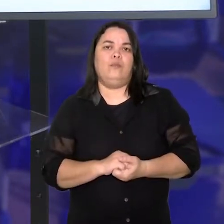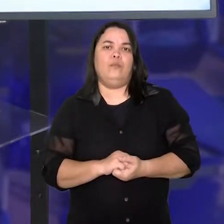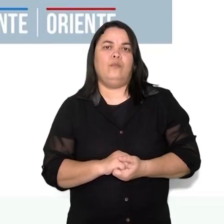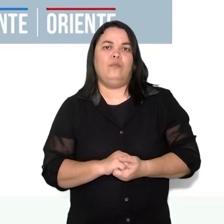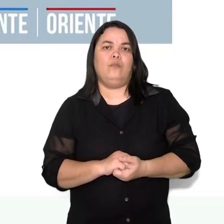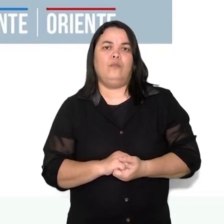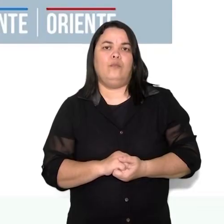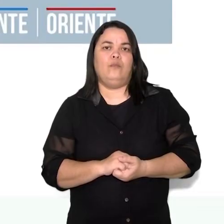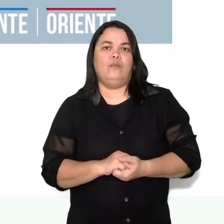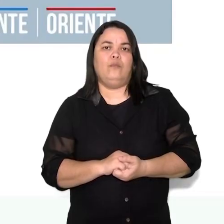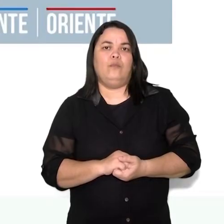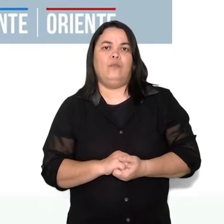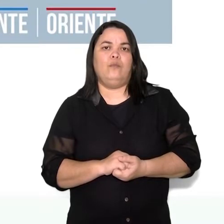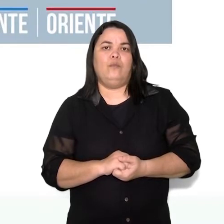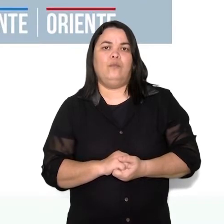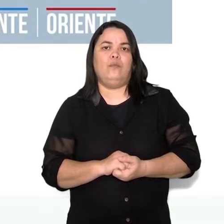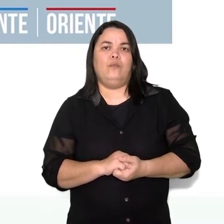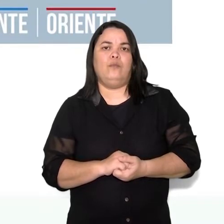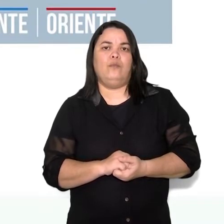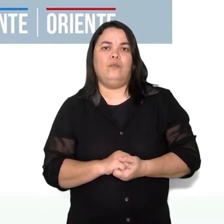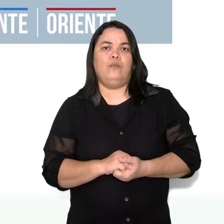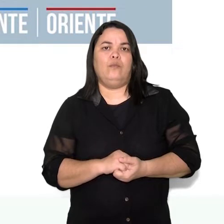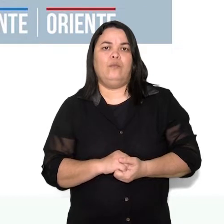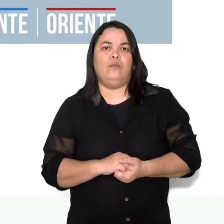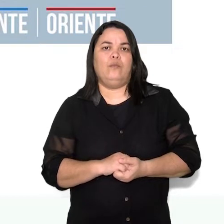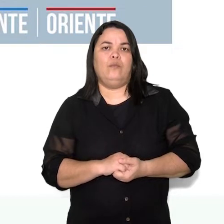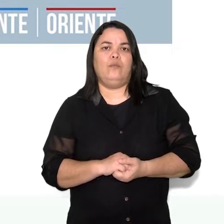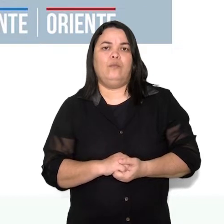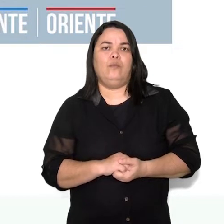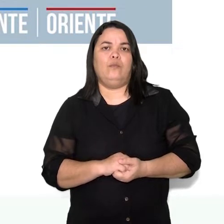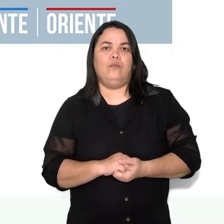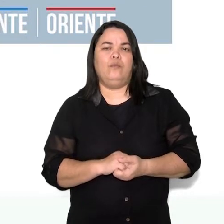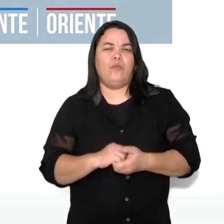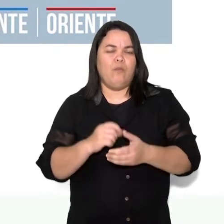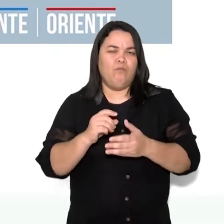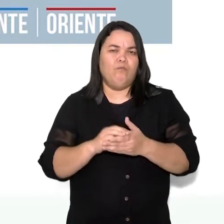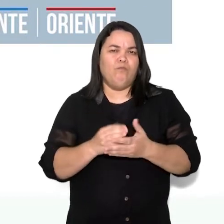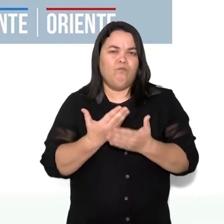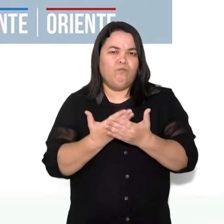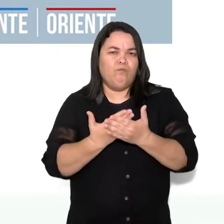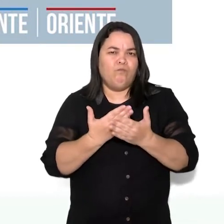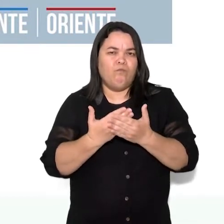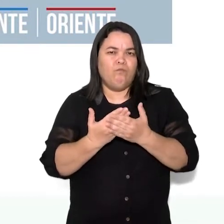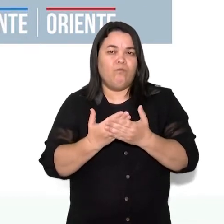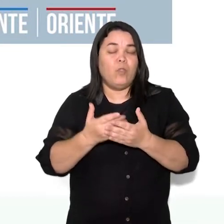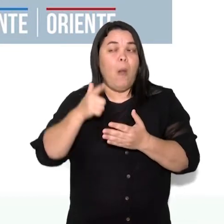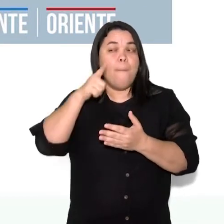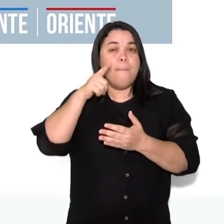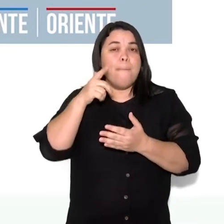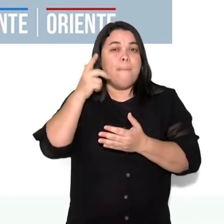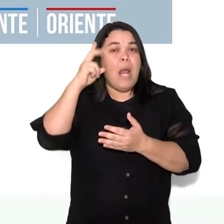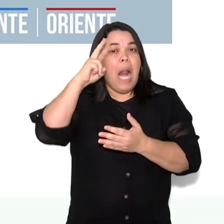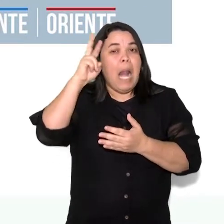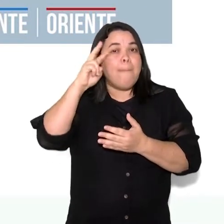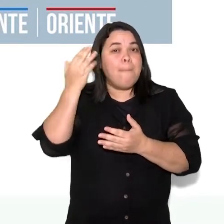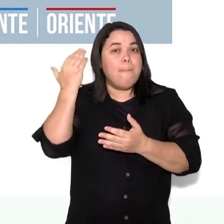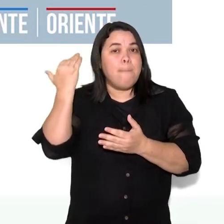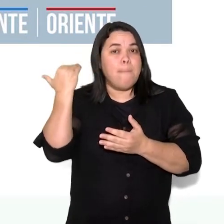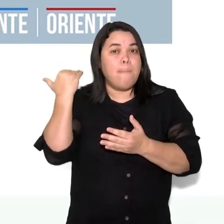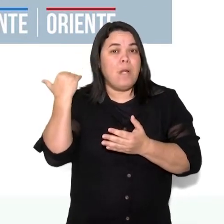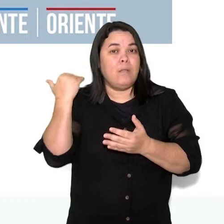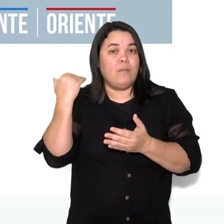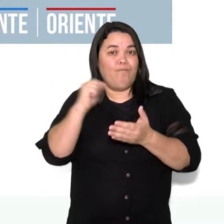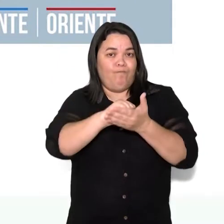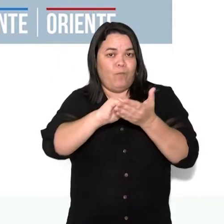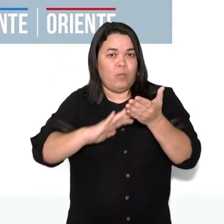passo. Quarto passo traz pra gente o aprofundando. Relembrando o exercício anterior, posicione o Brasil